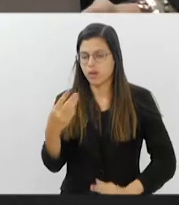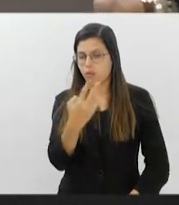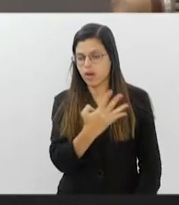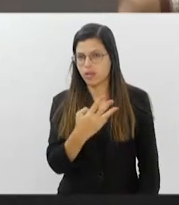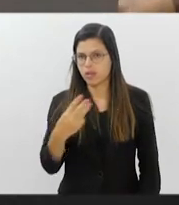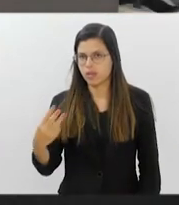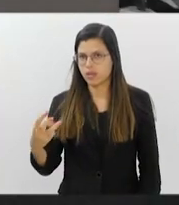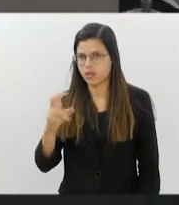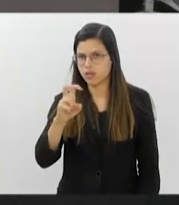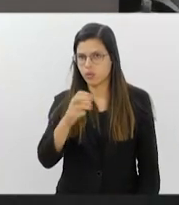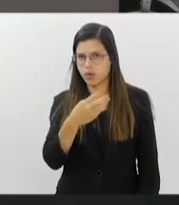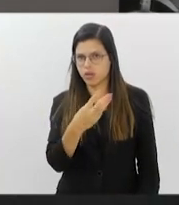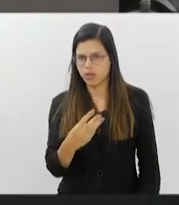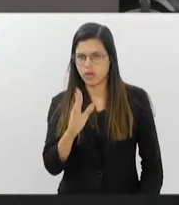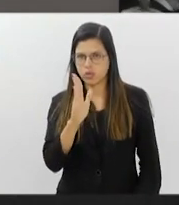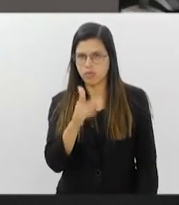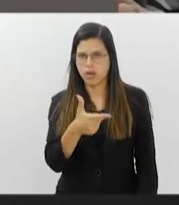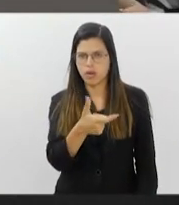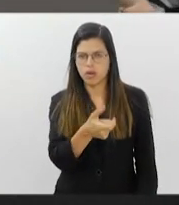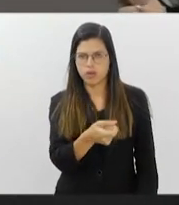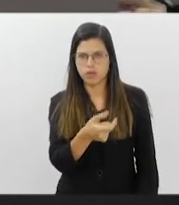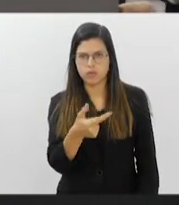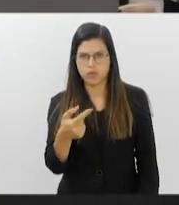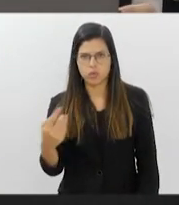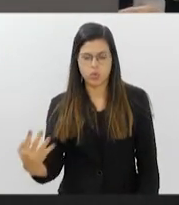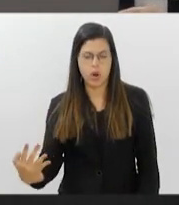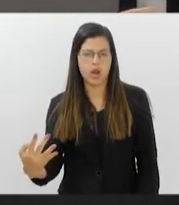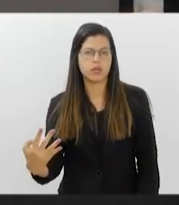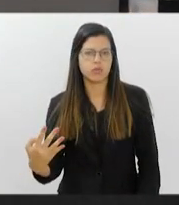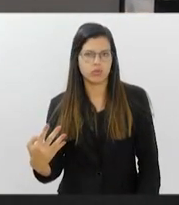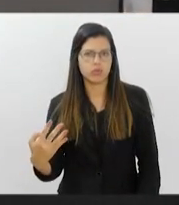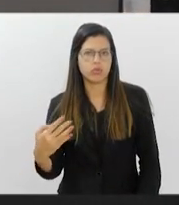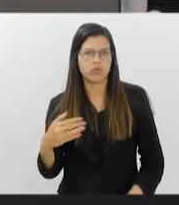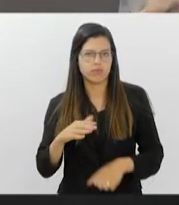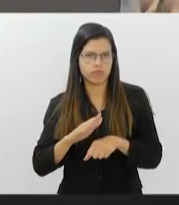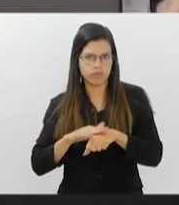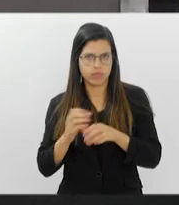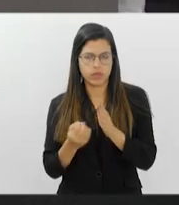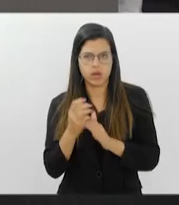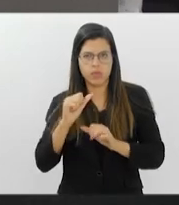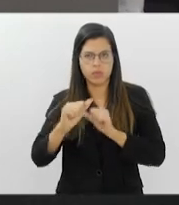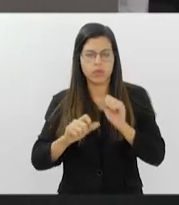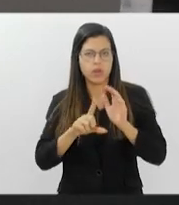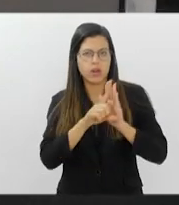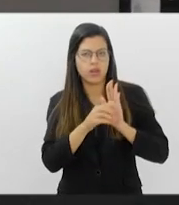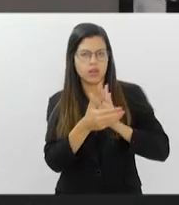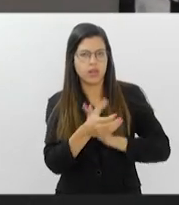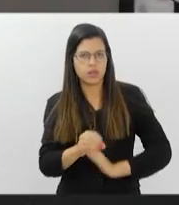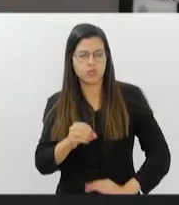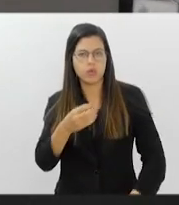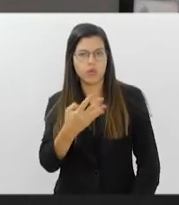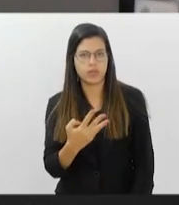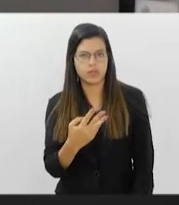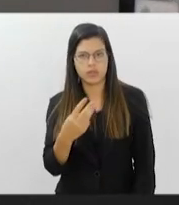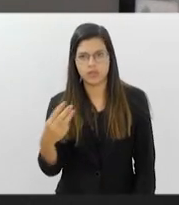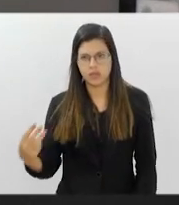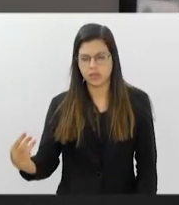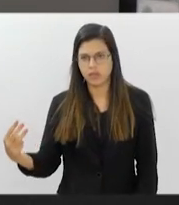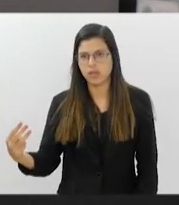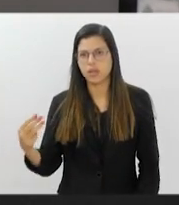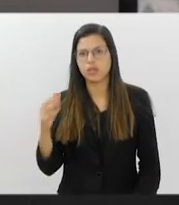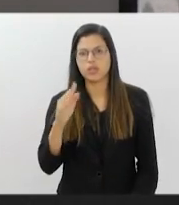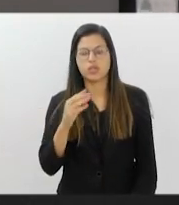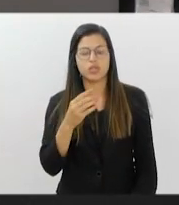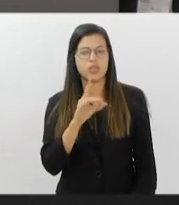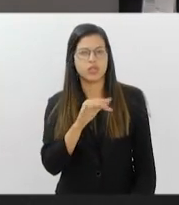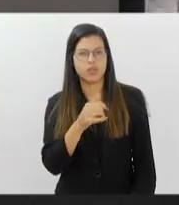4353 de 24, de minha autoria, que altera a Lei 10.433, de 24 de